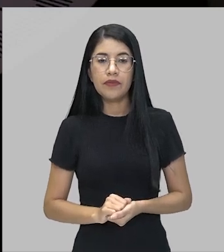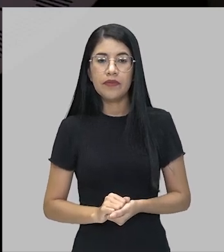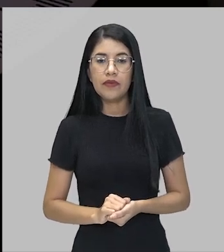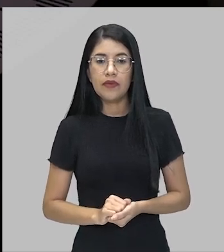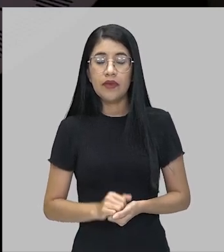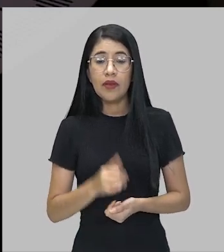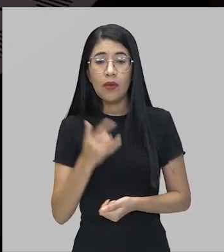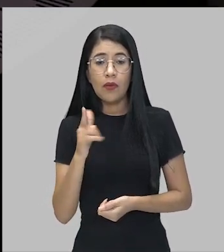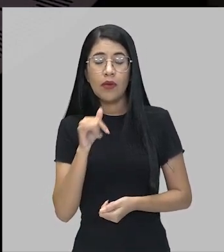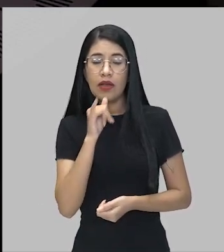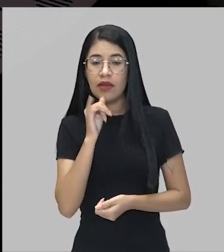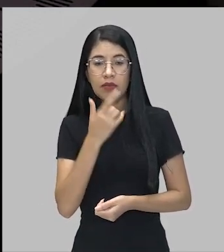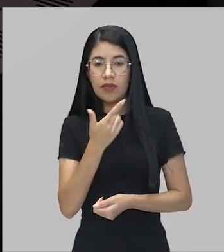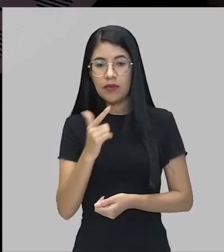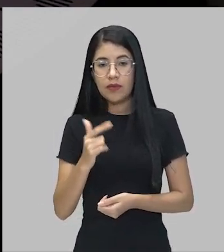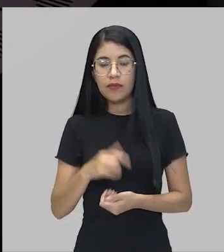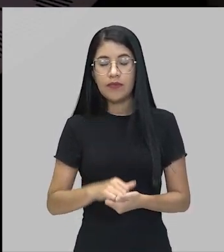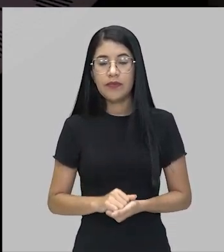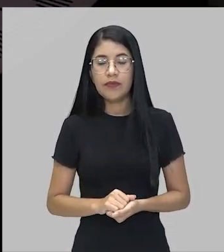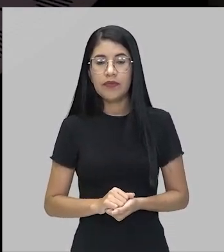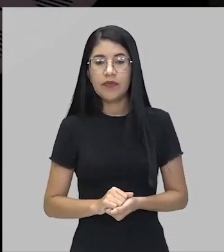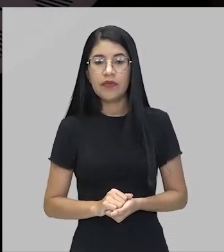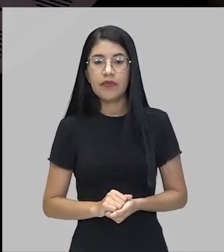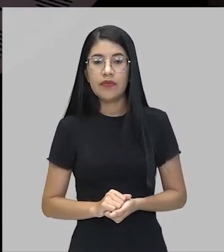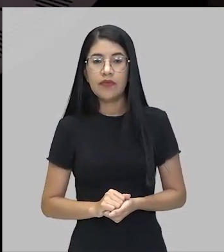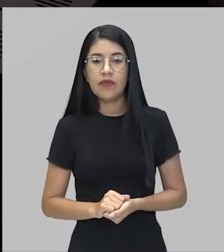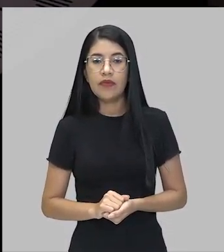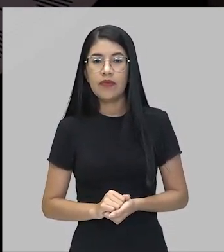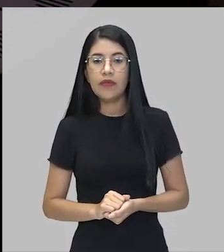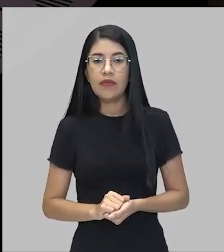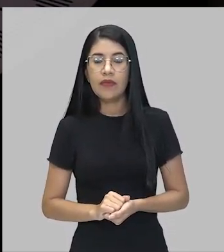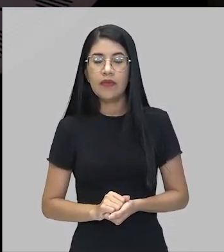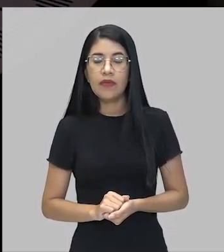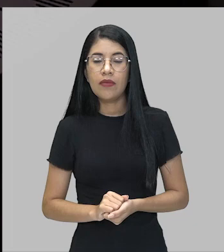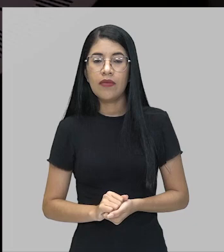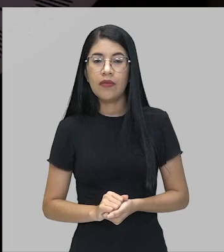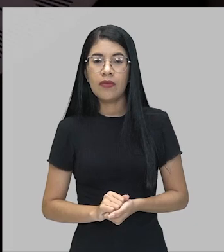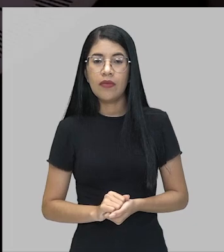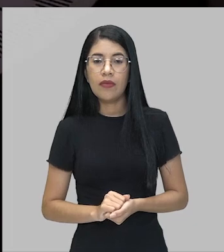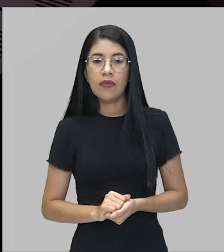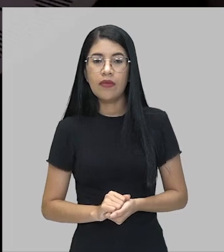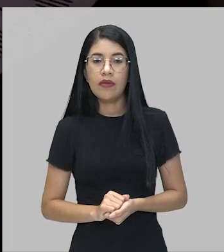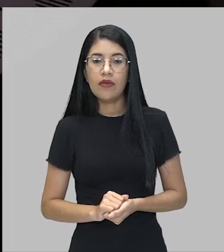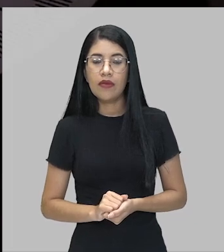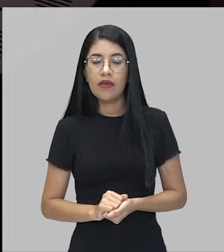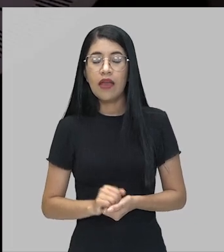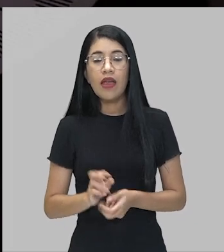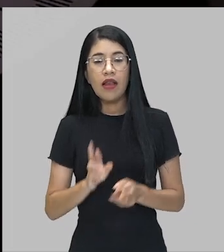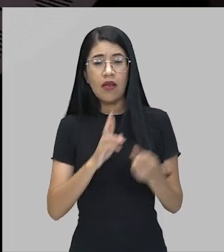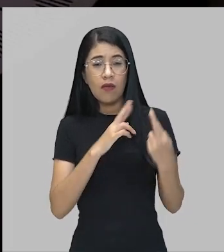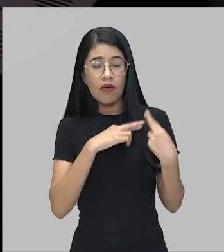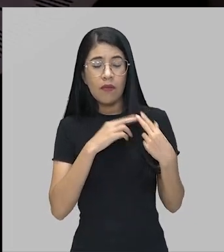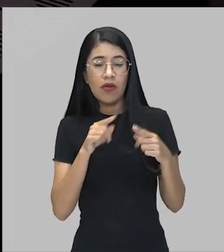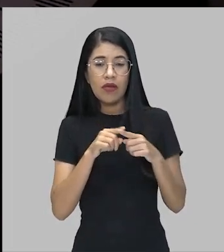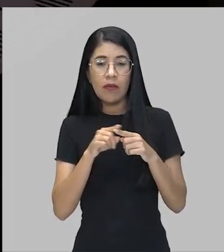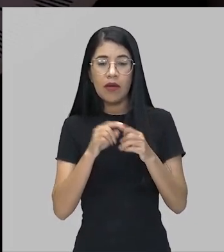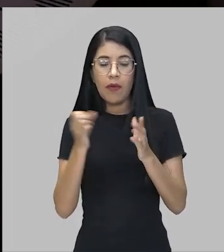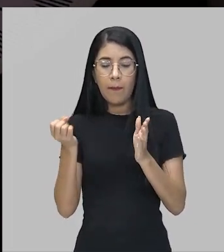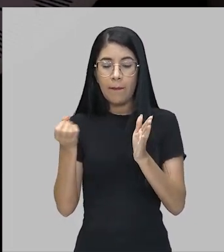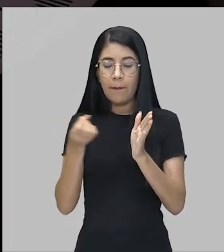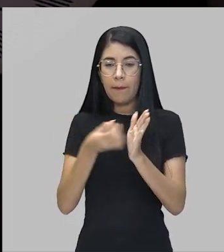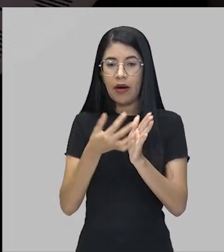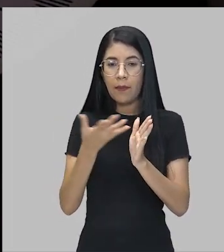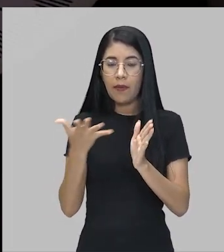esse fenômeno não acontece. Esse fenômeno de reflexão interna total é o que é o responsável por transmissão